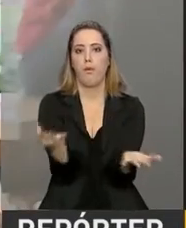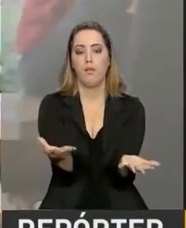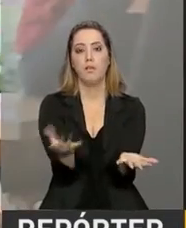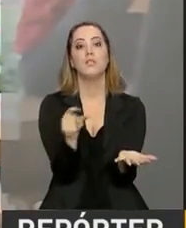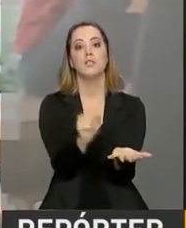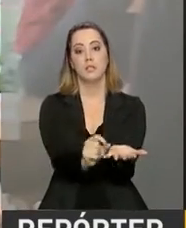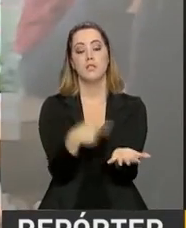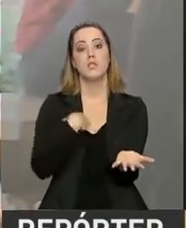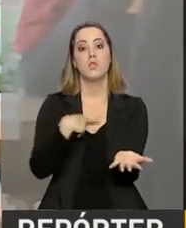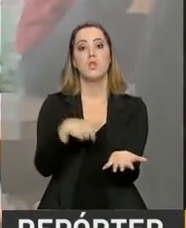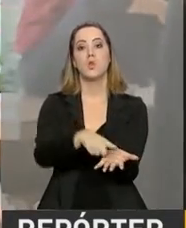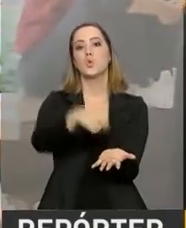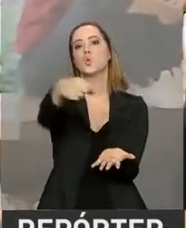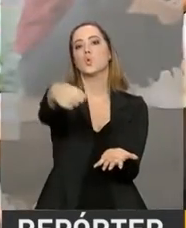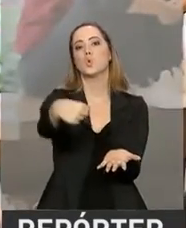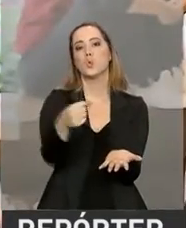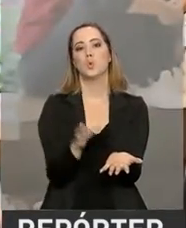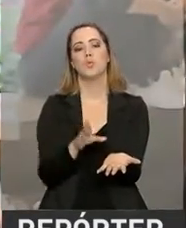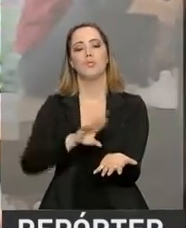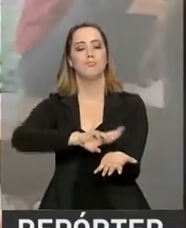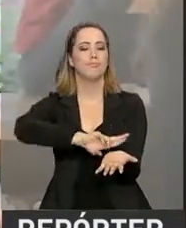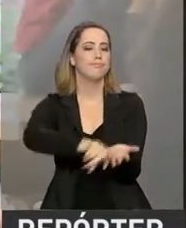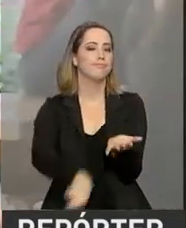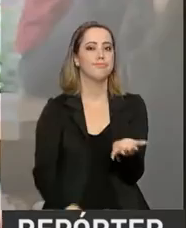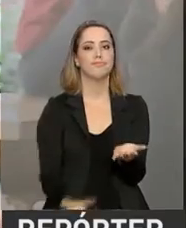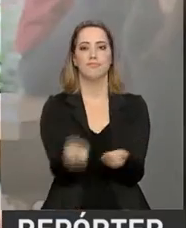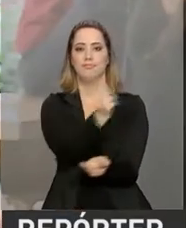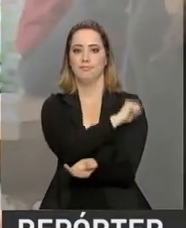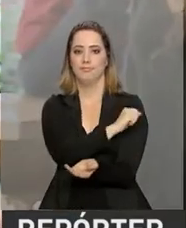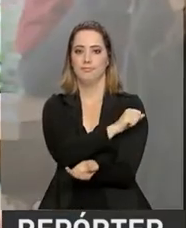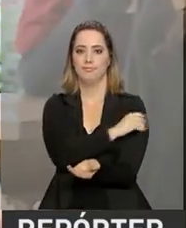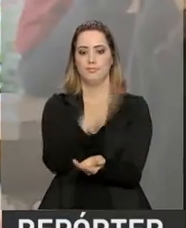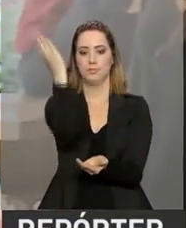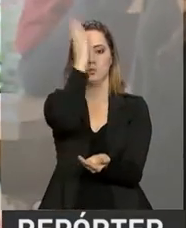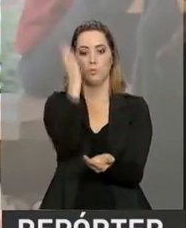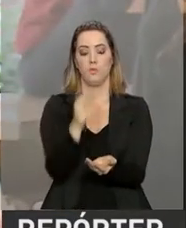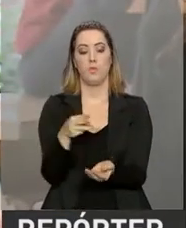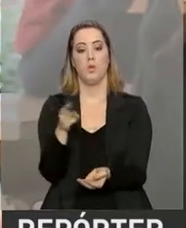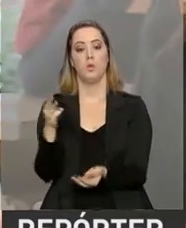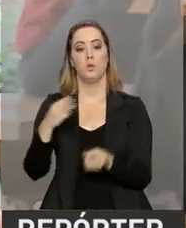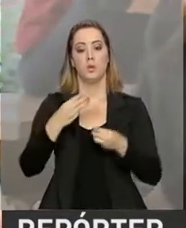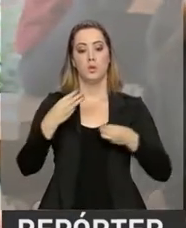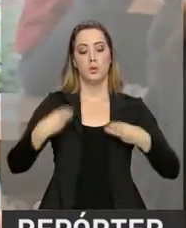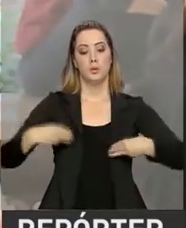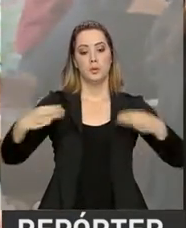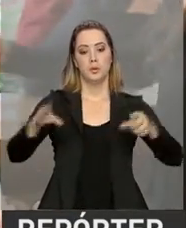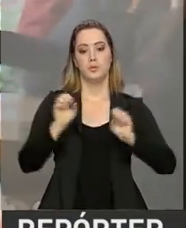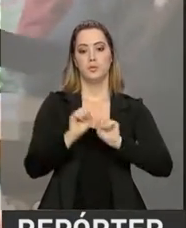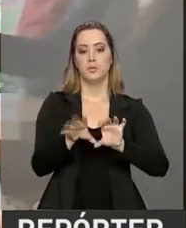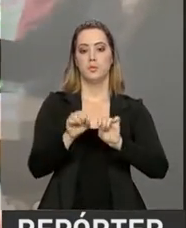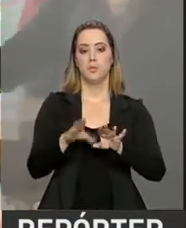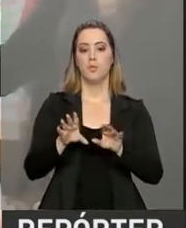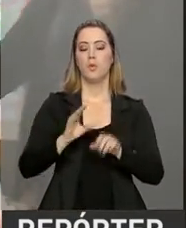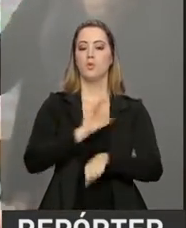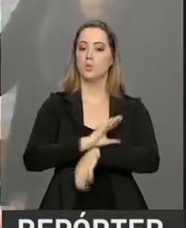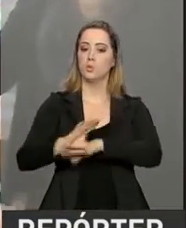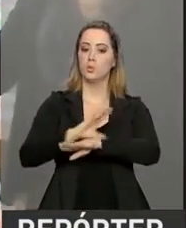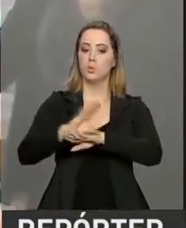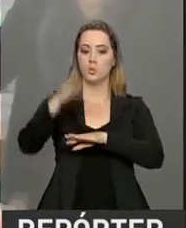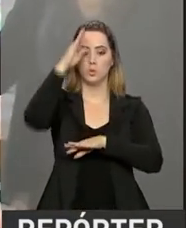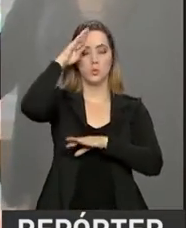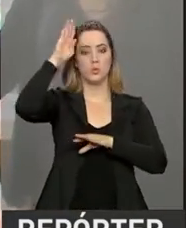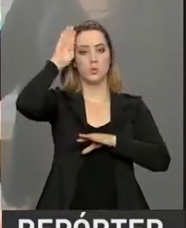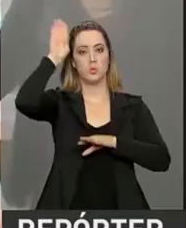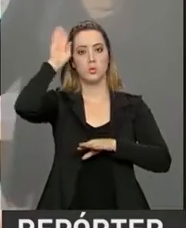escolhido pela maioria dos estudantes brasileiros segundo o ministério da educação entre os cursos de graduação o